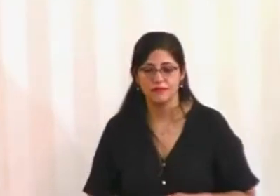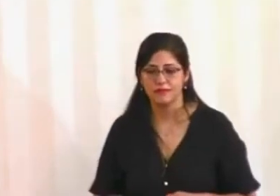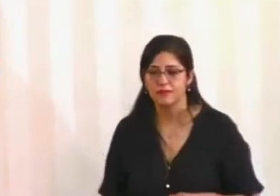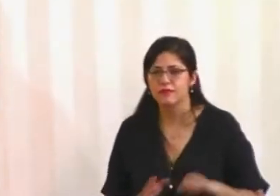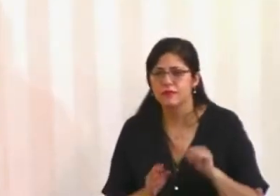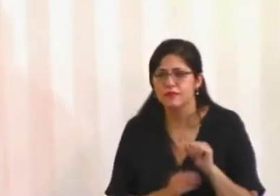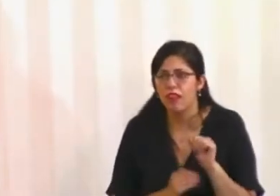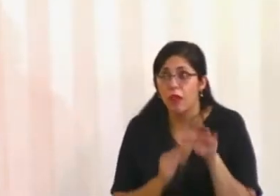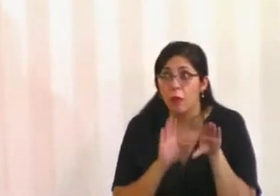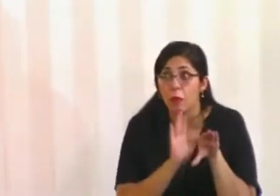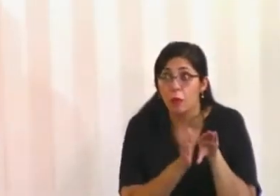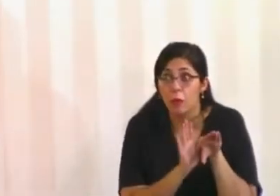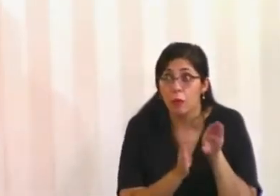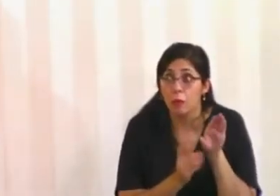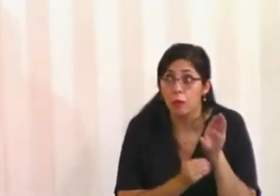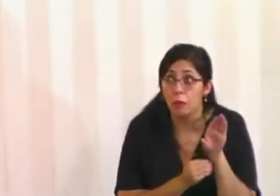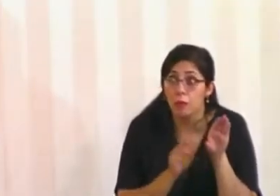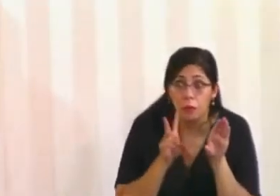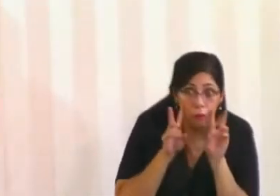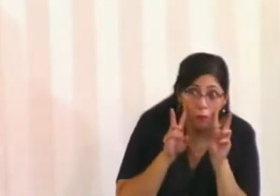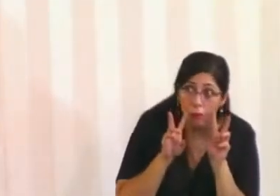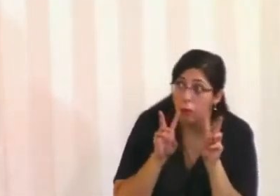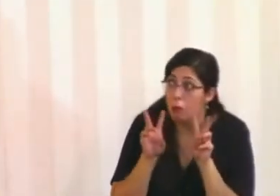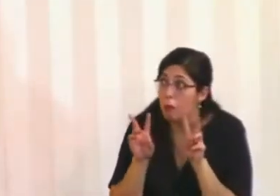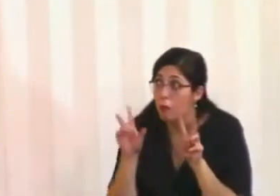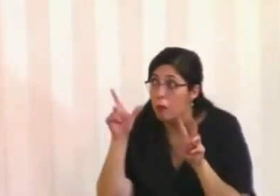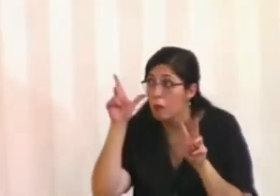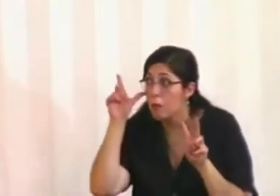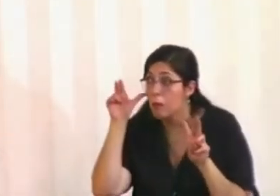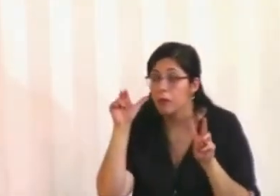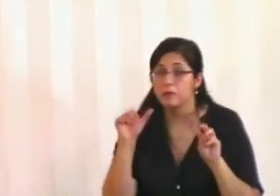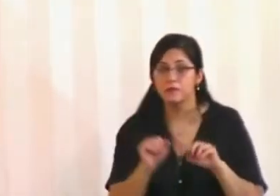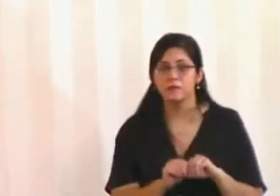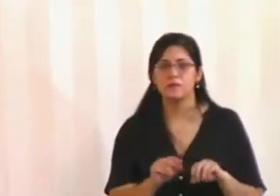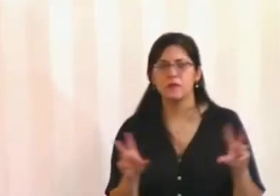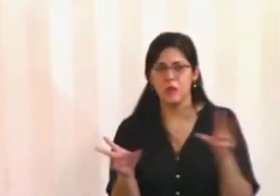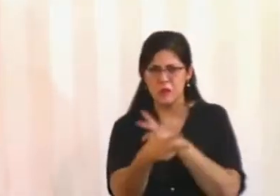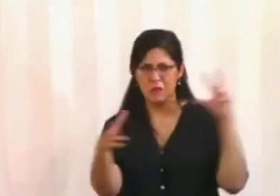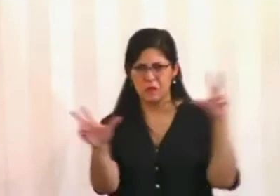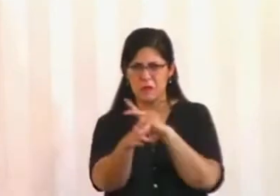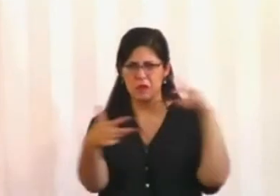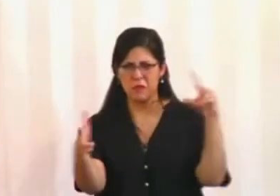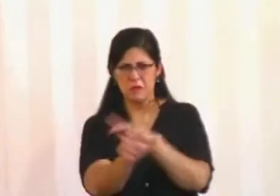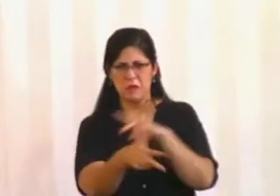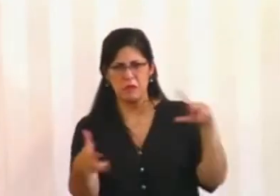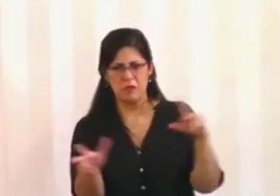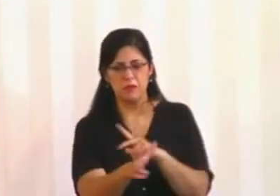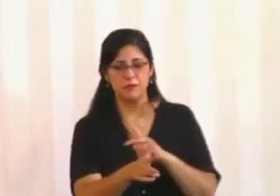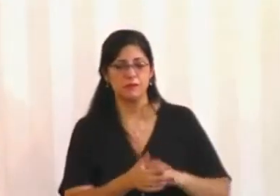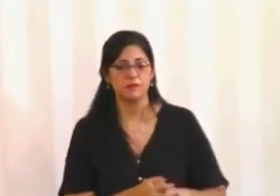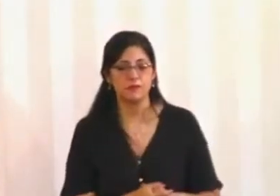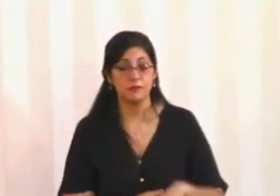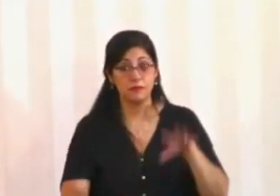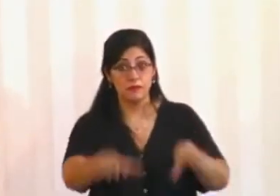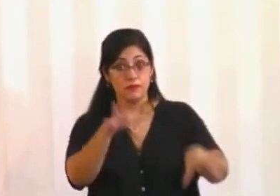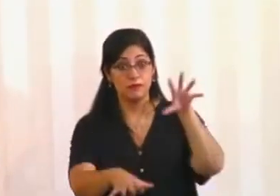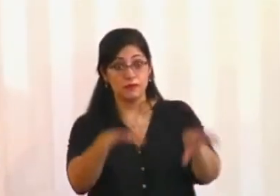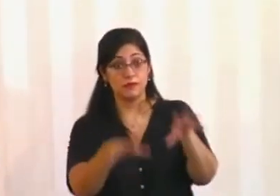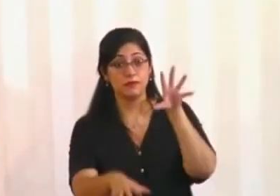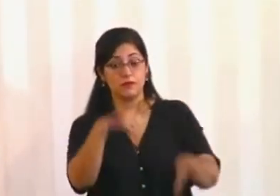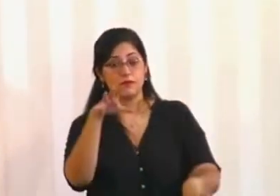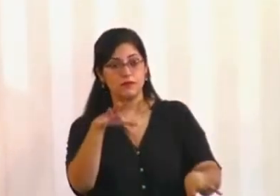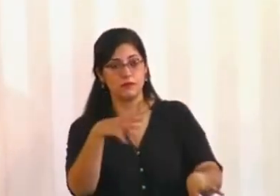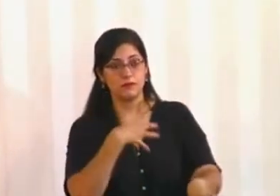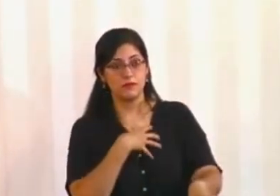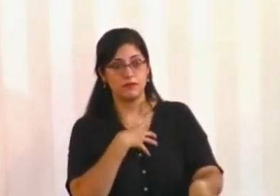então a esperar, será que Deus vai falar? Passou um vento forte, Deus não estava no vento. Um terremoto, pode